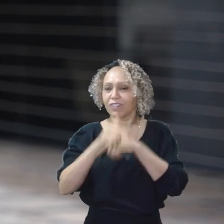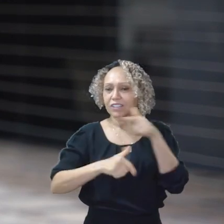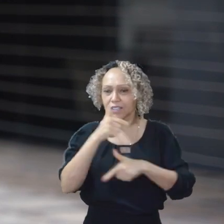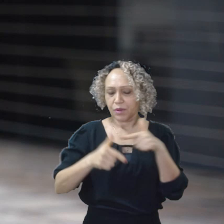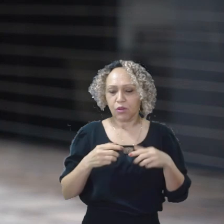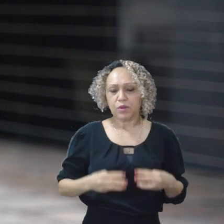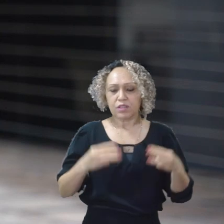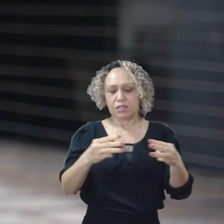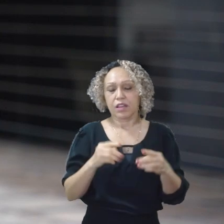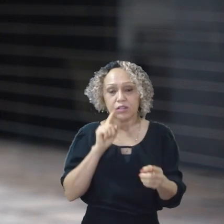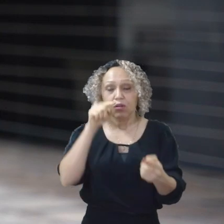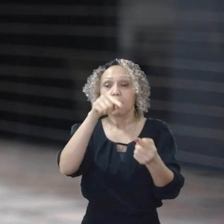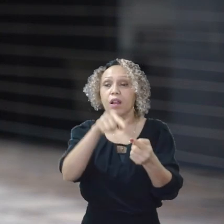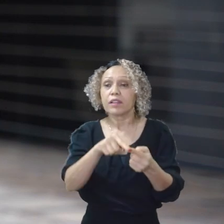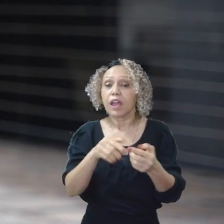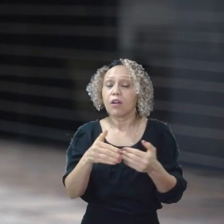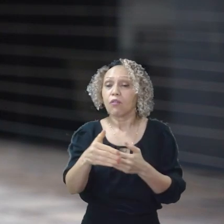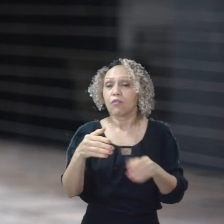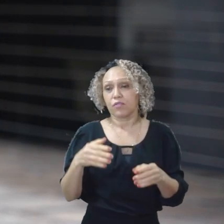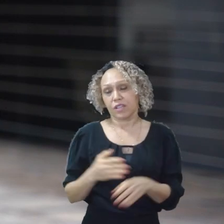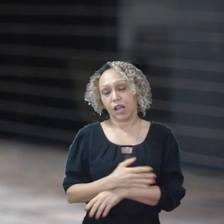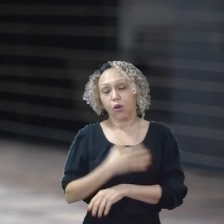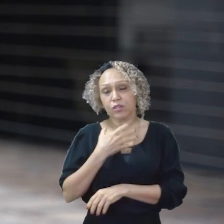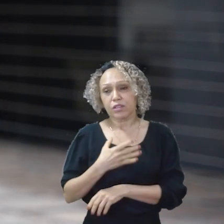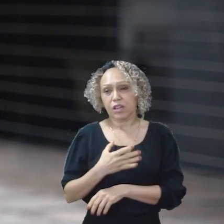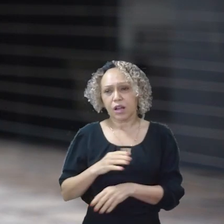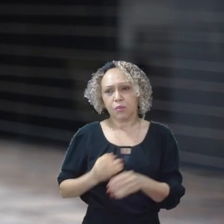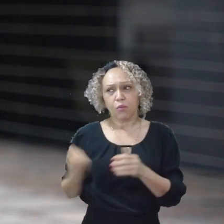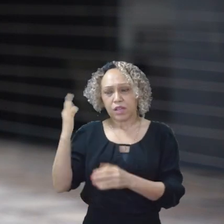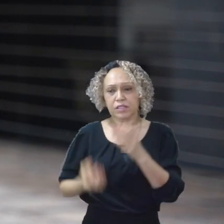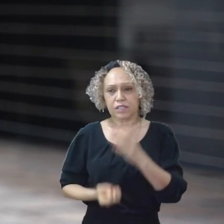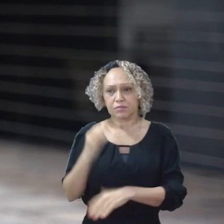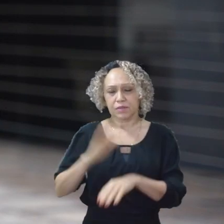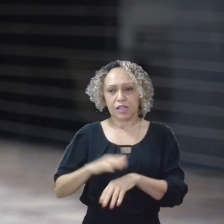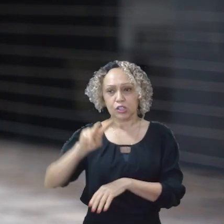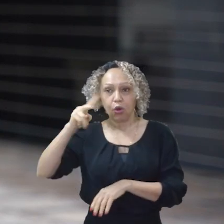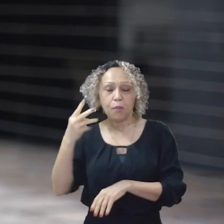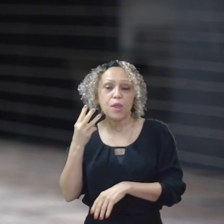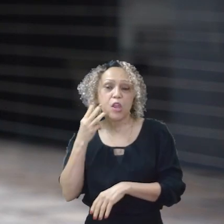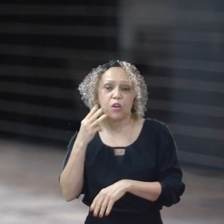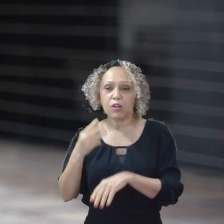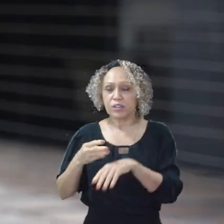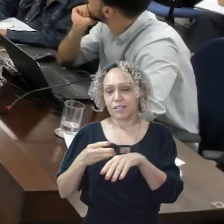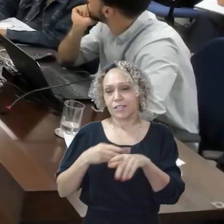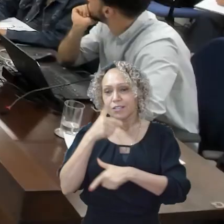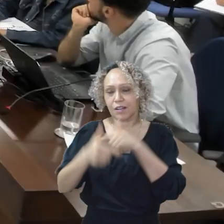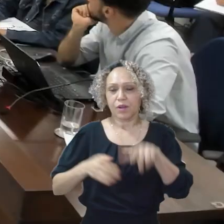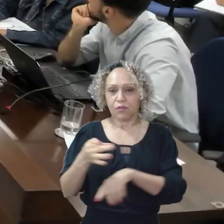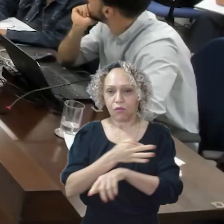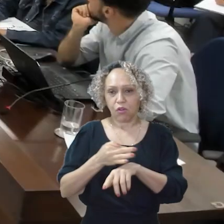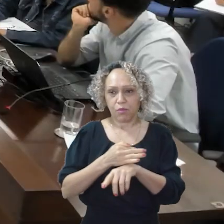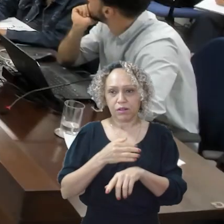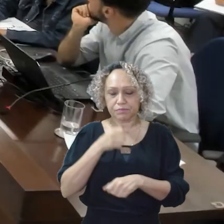assinada. A previsão do Ministério do Trabalho é que até o final do ano o Brasil tenha gerado mais de 2 milhões de empregos formais. Durante